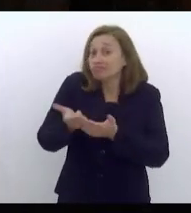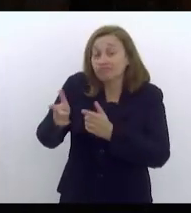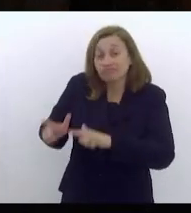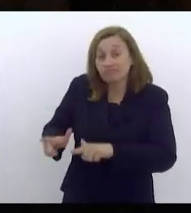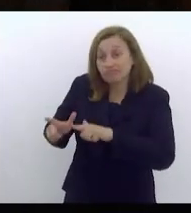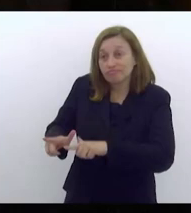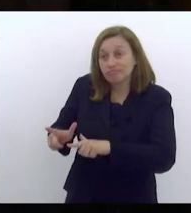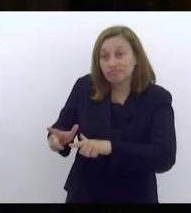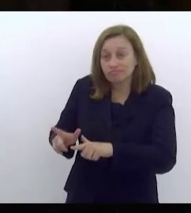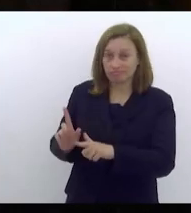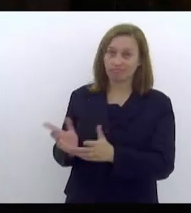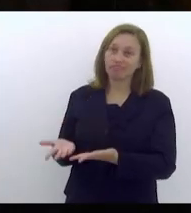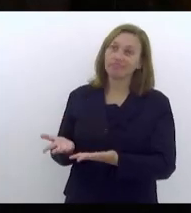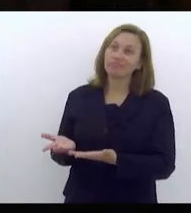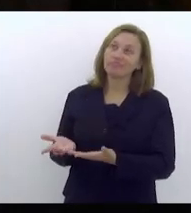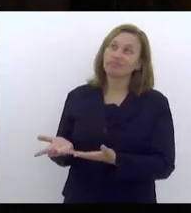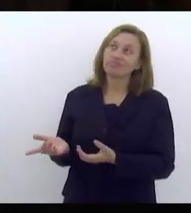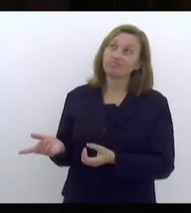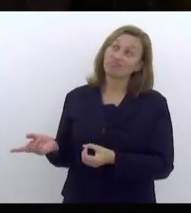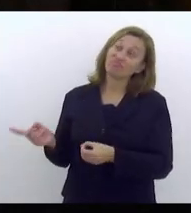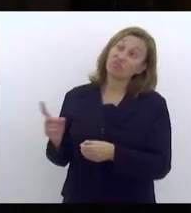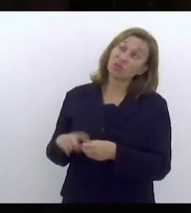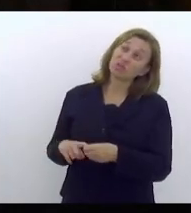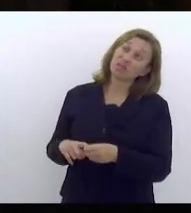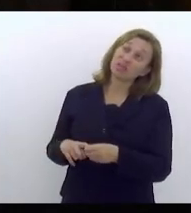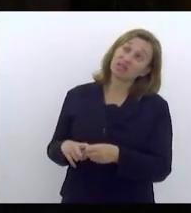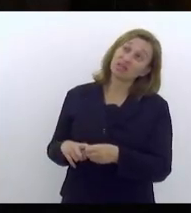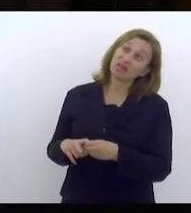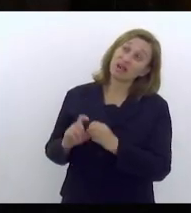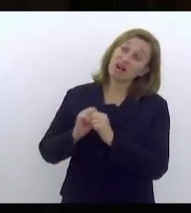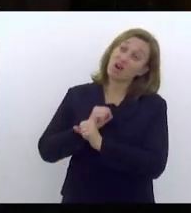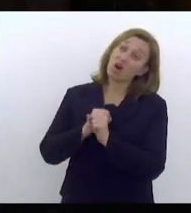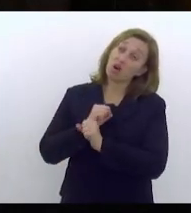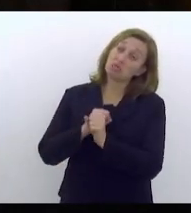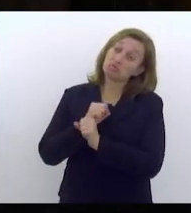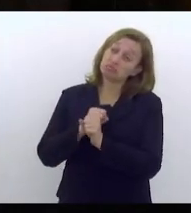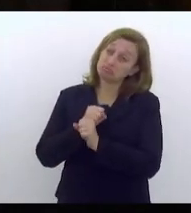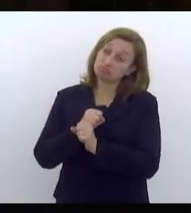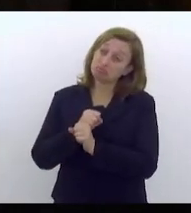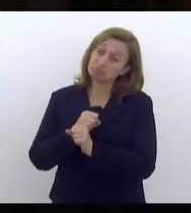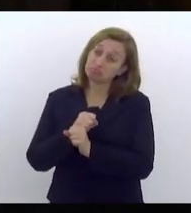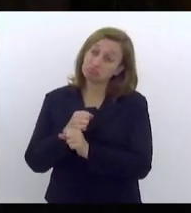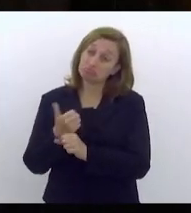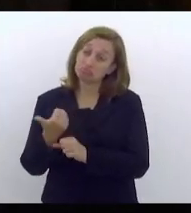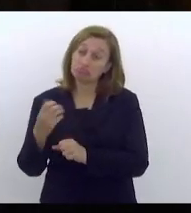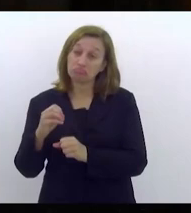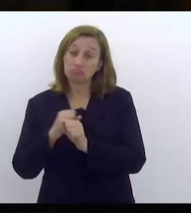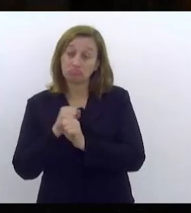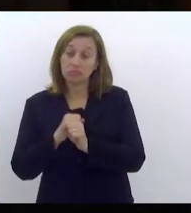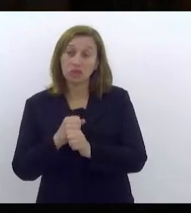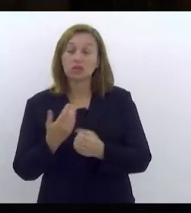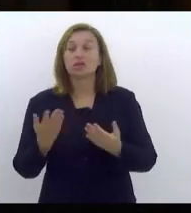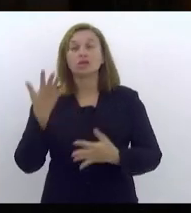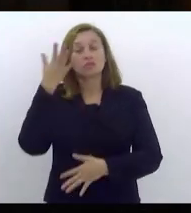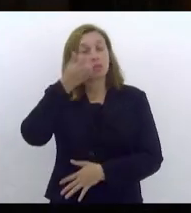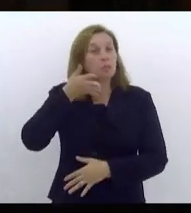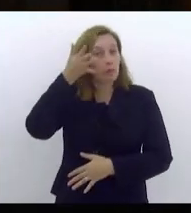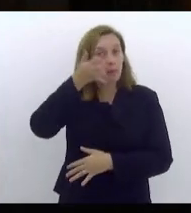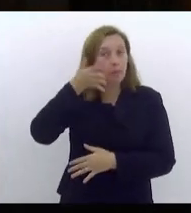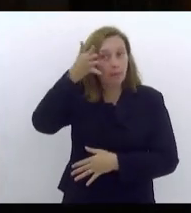não voltava pelo menos há uma década, e ministrar essa palestra